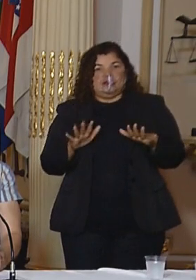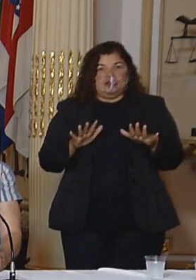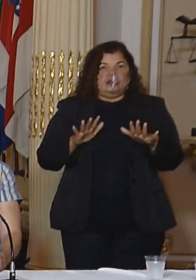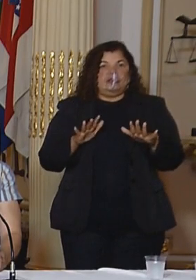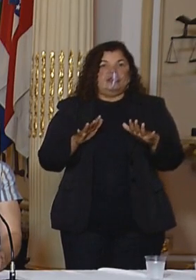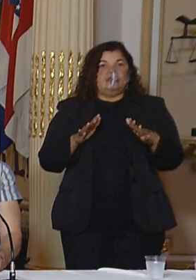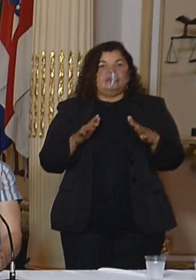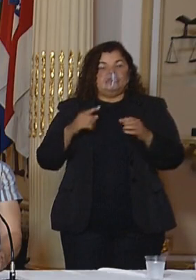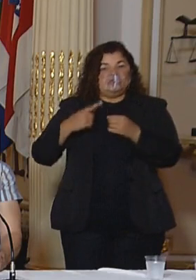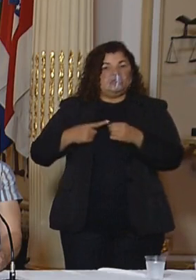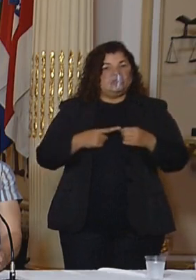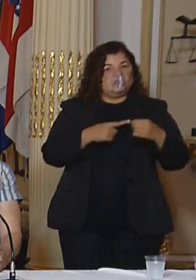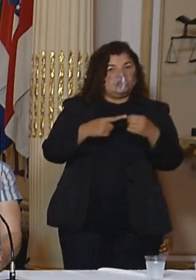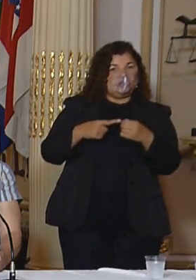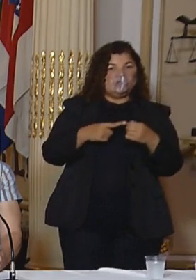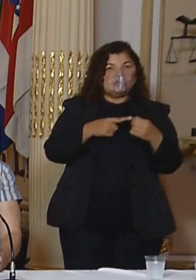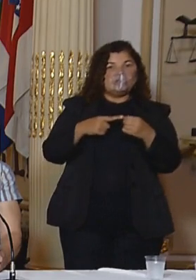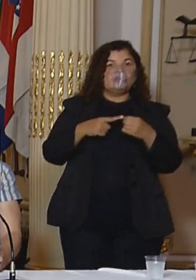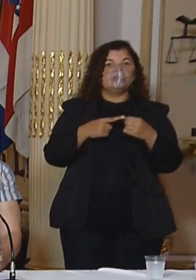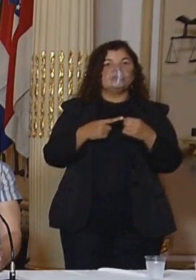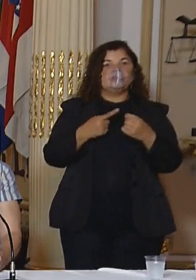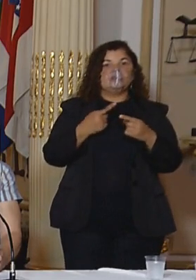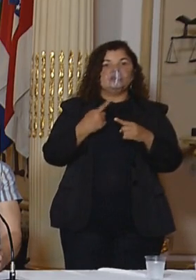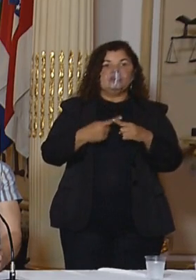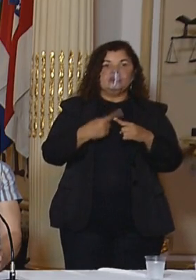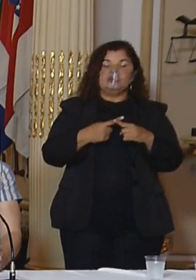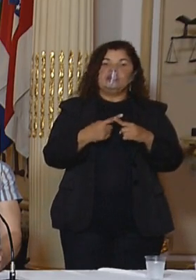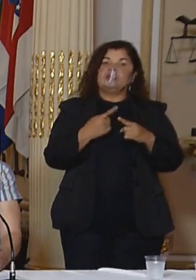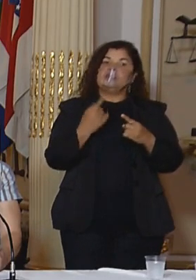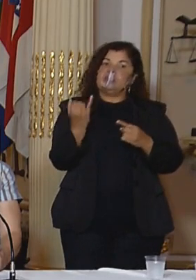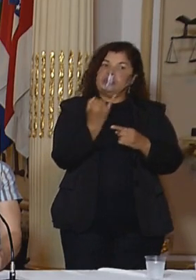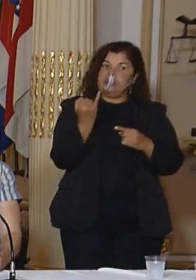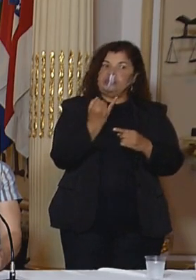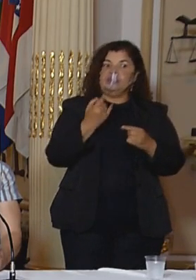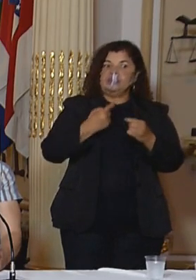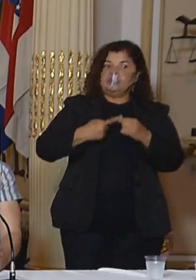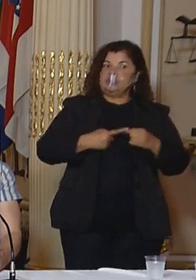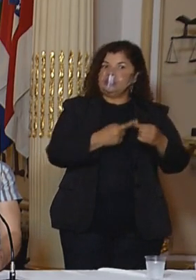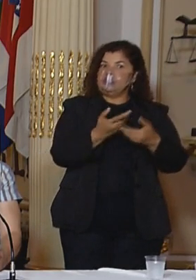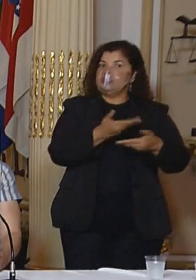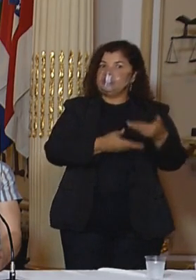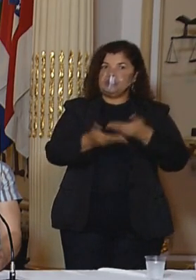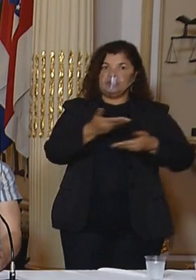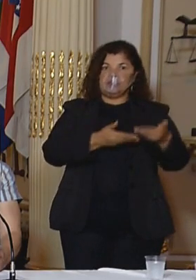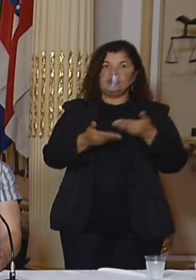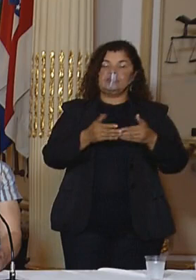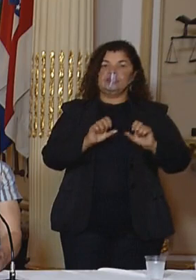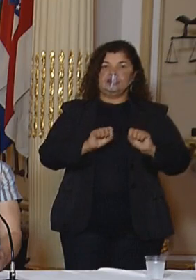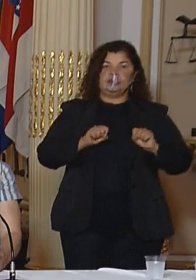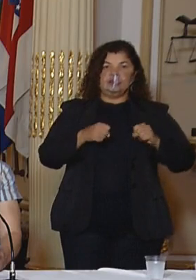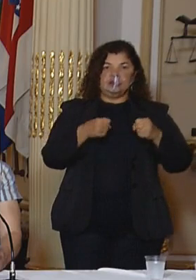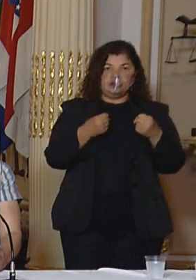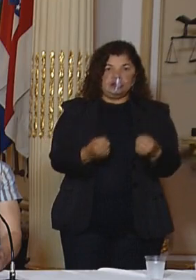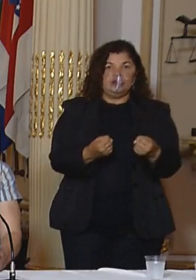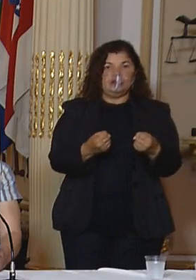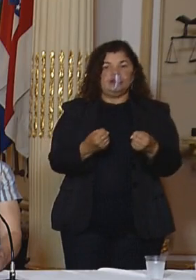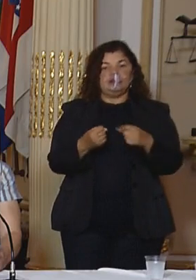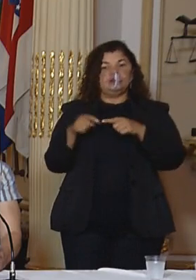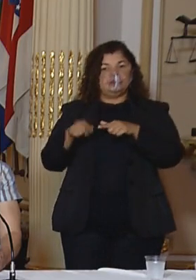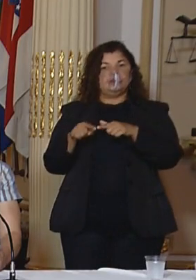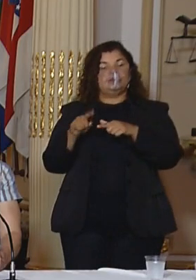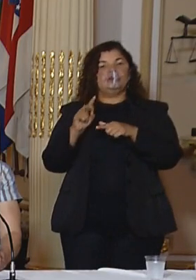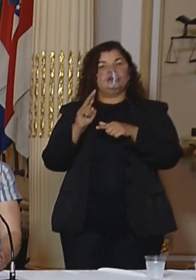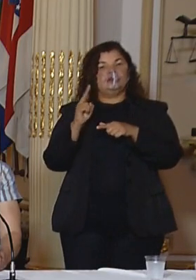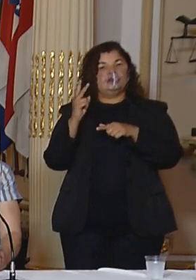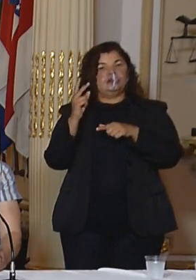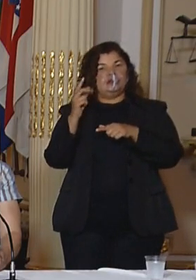diversas em alguns municípios. Dizer que é importante colaborar nesse esforço, né, da Universidade Federal de Pelotas,